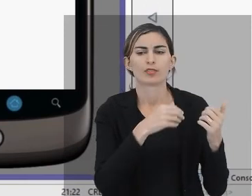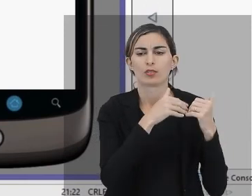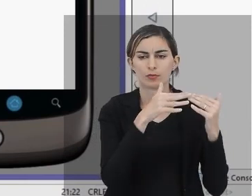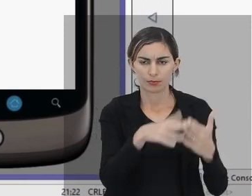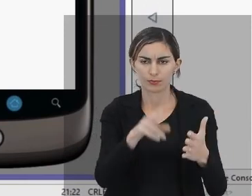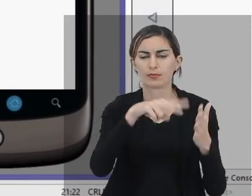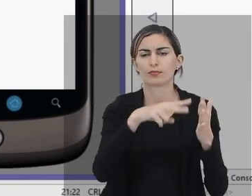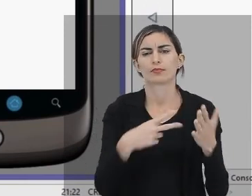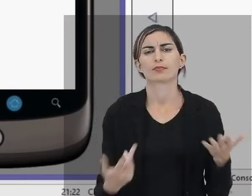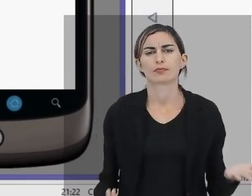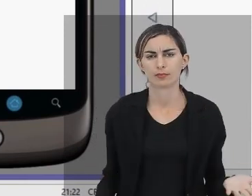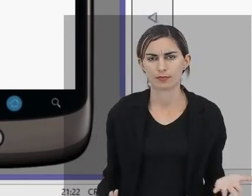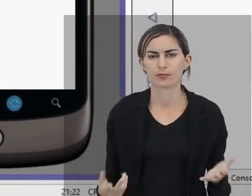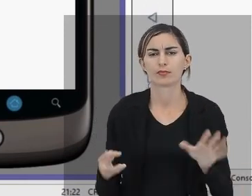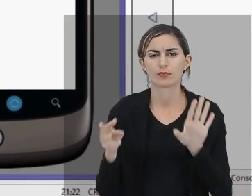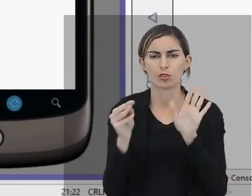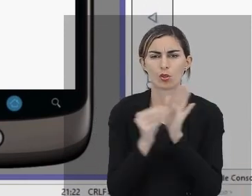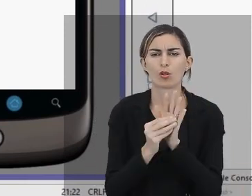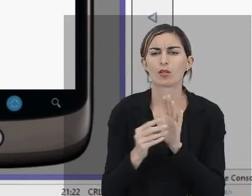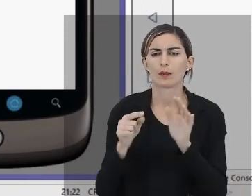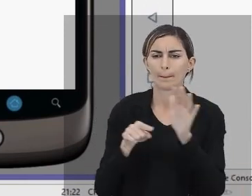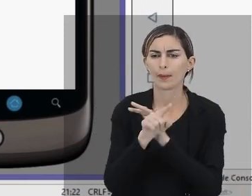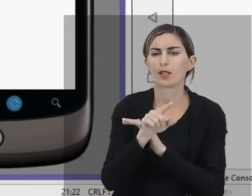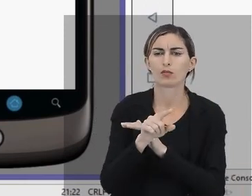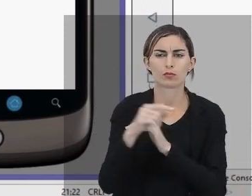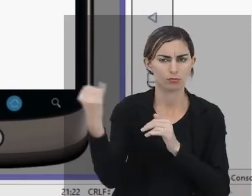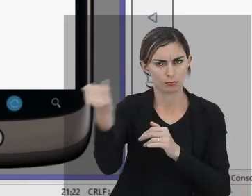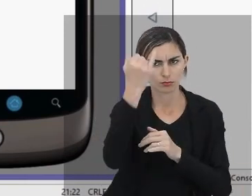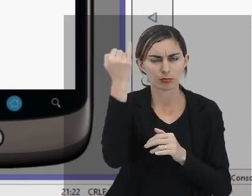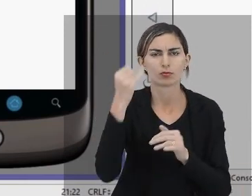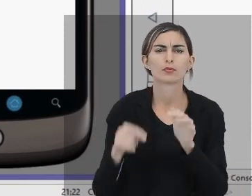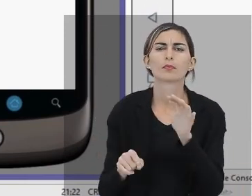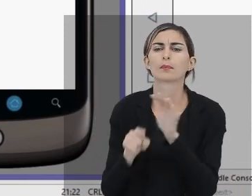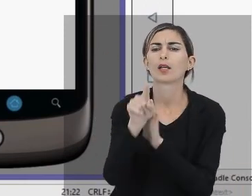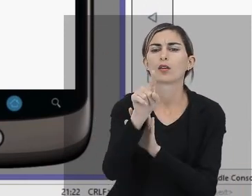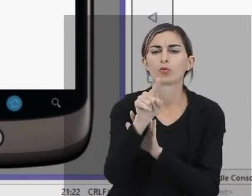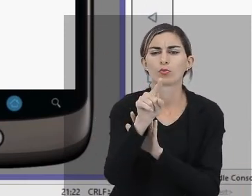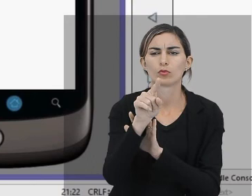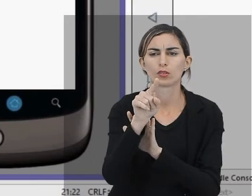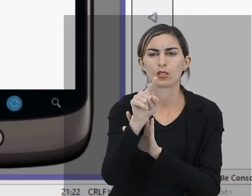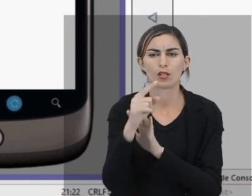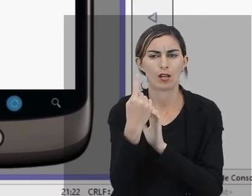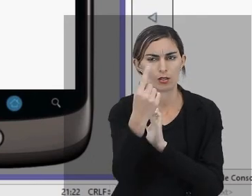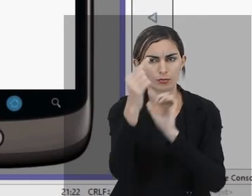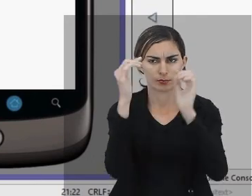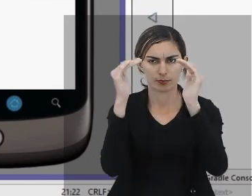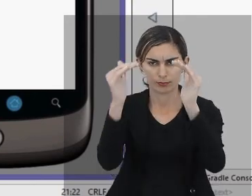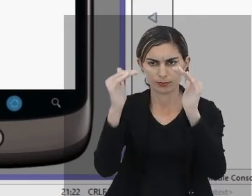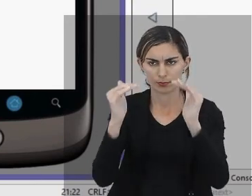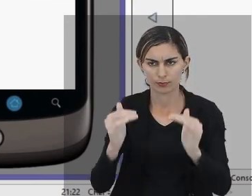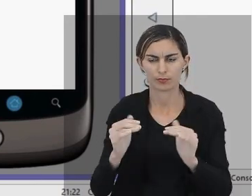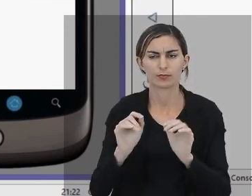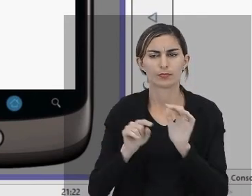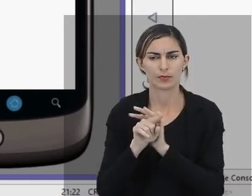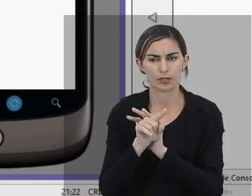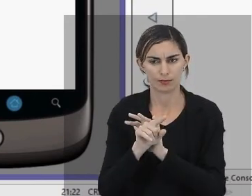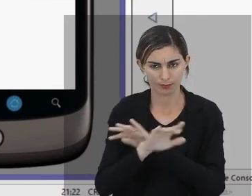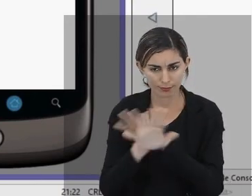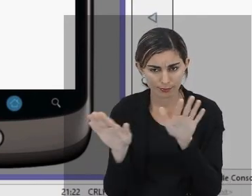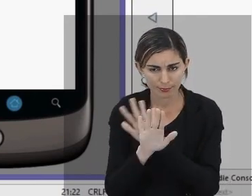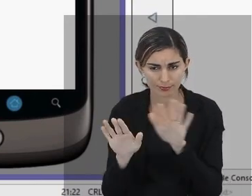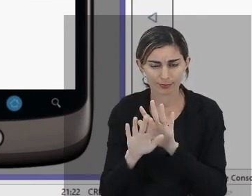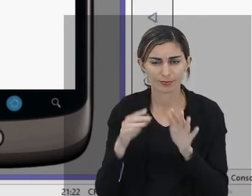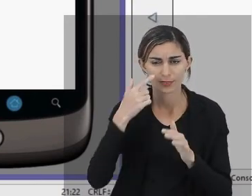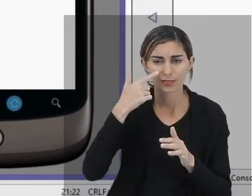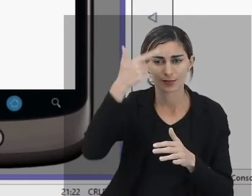do princípio. Coloque perguntas pontuais e uma pergunta por post. Então, encerramos por